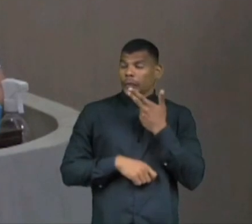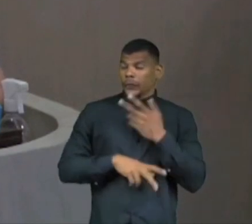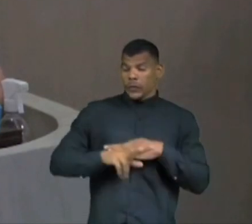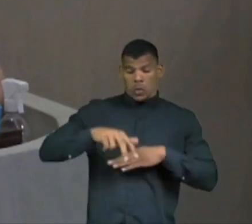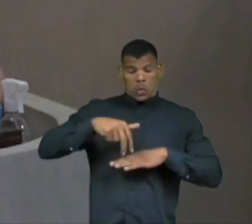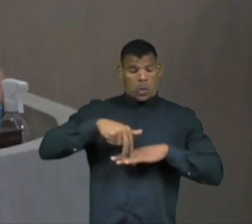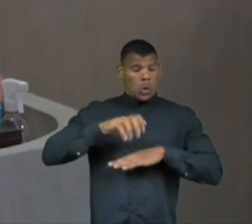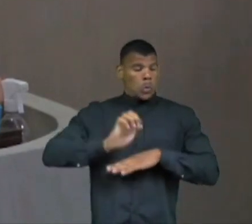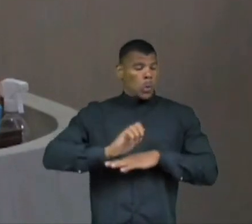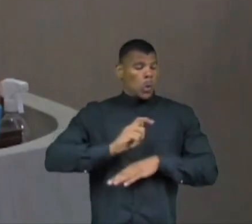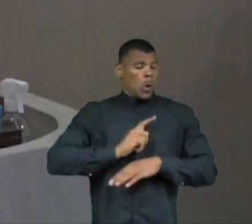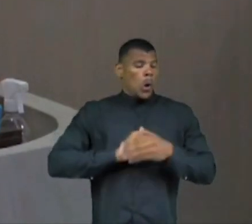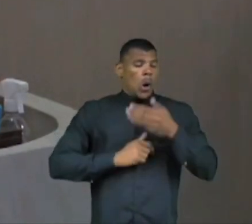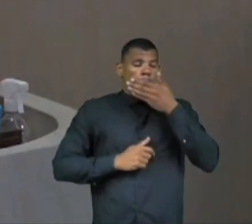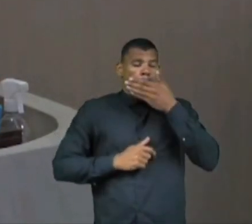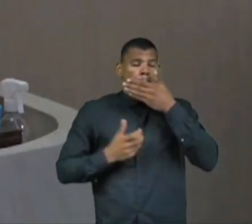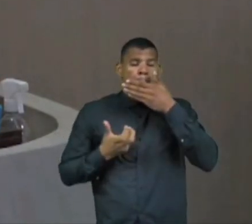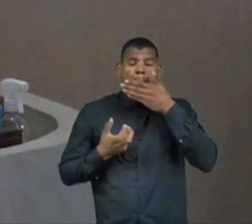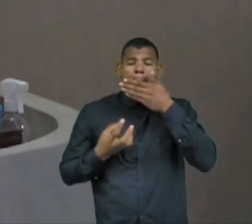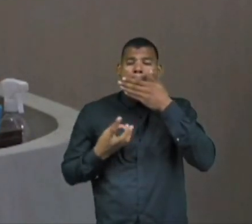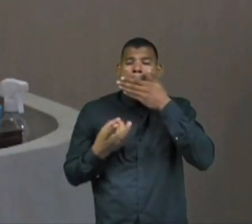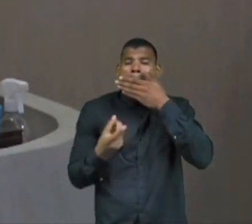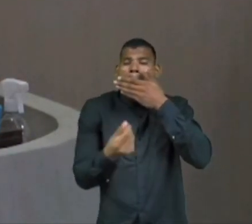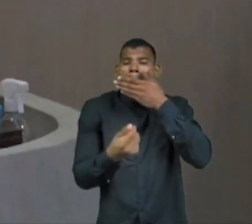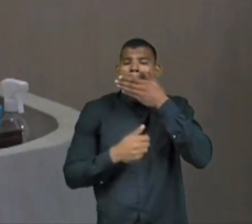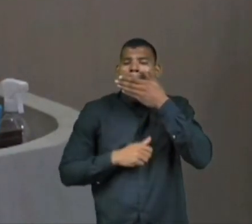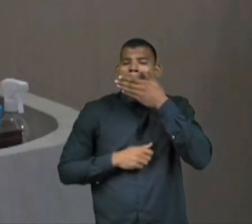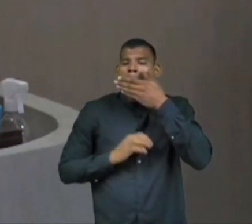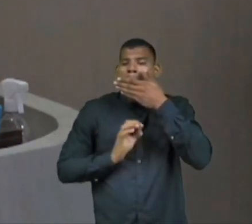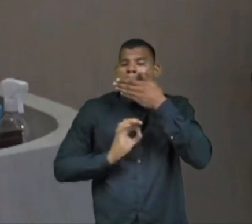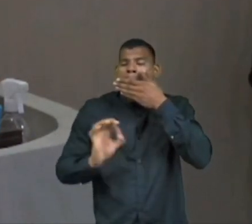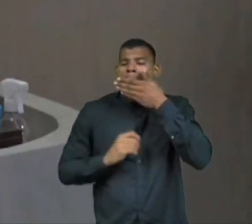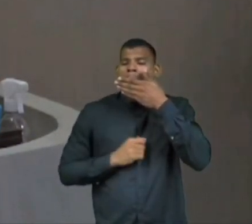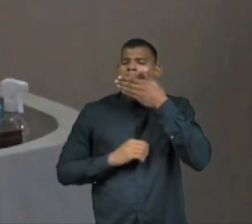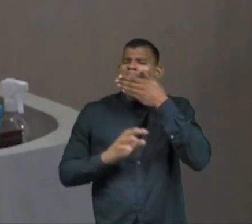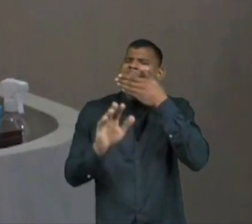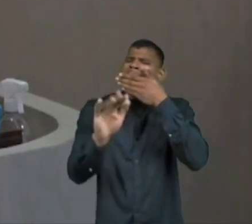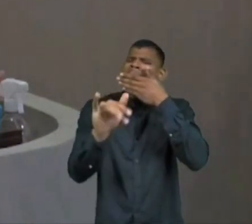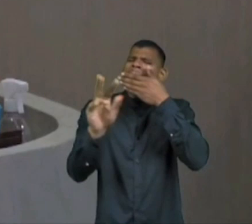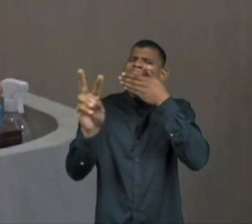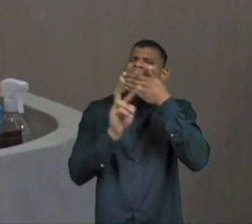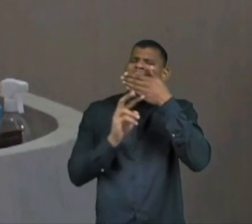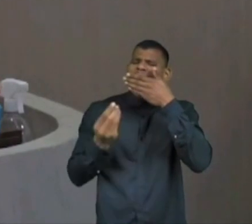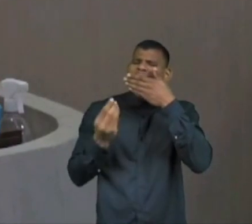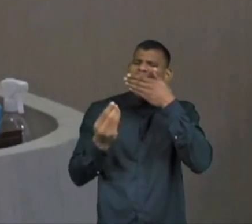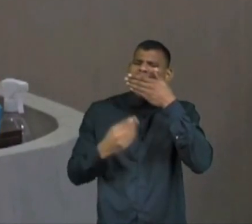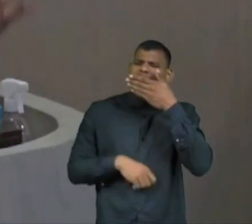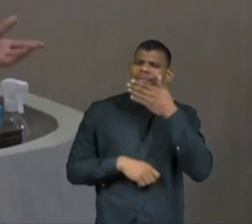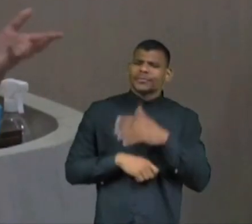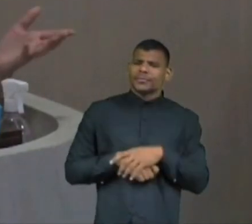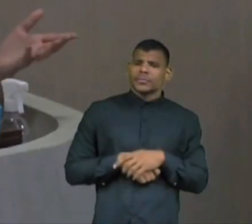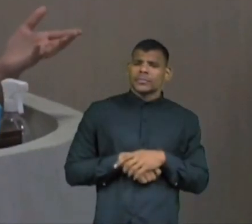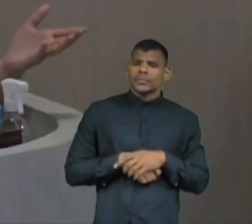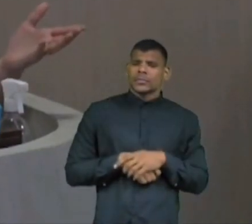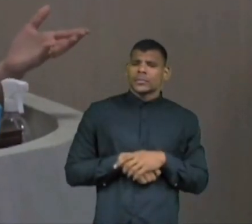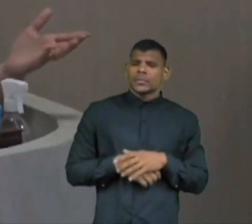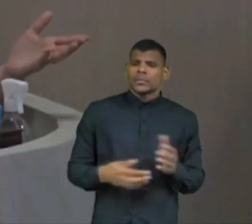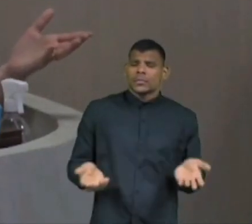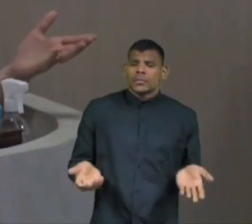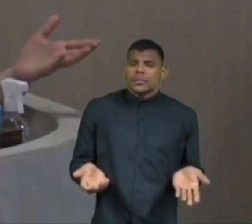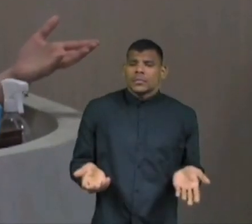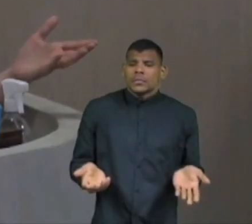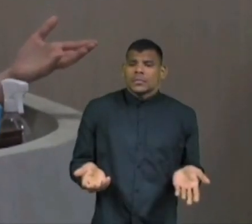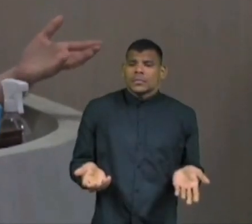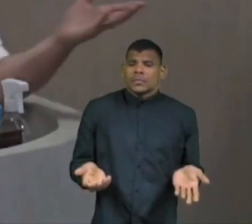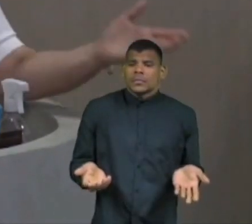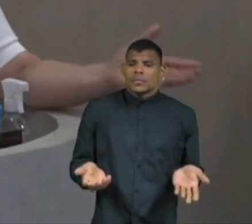Estado tem contas saneadas e por que nós estamos fazendo empréstimo? O nosso Estado precisa de dinheiro e por que nós estamos aumentando